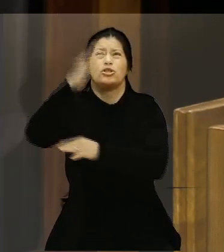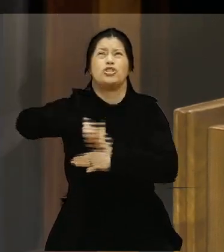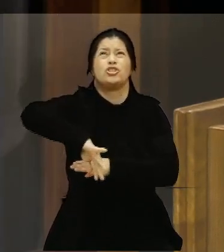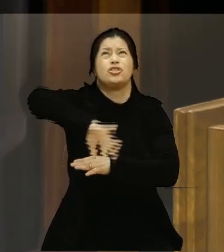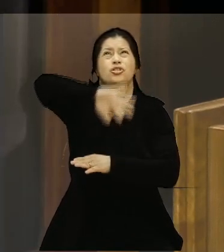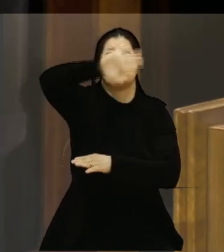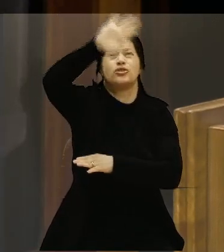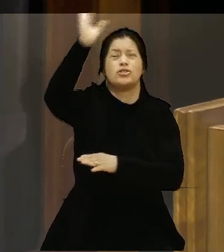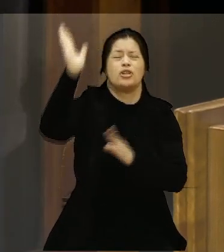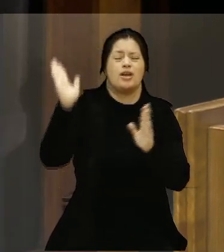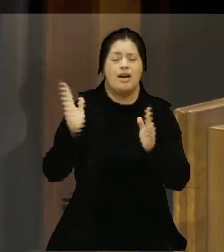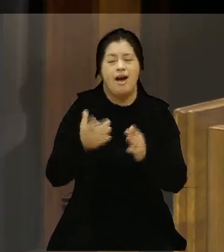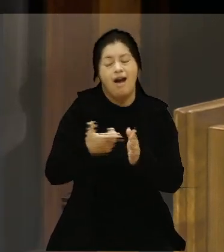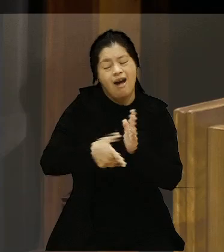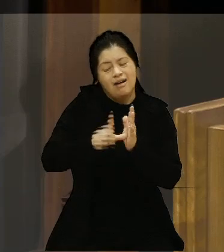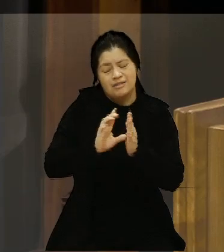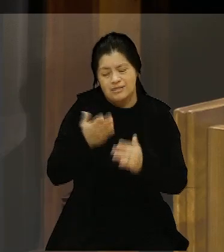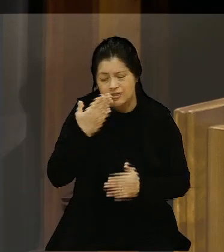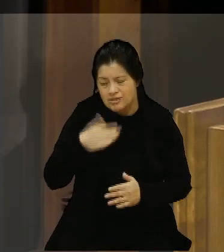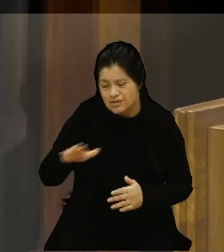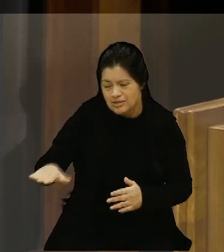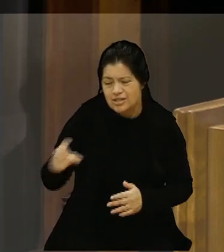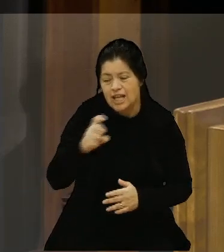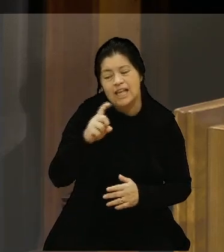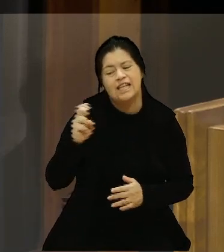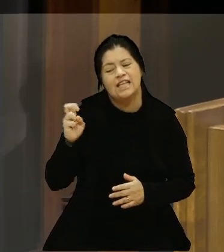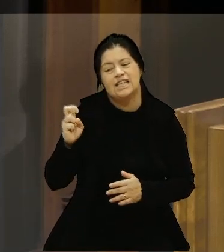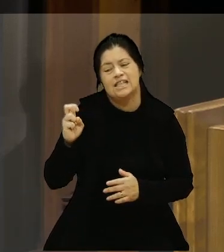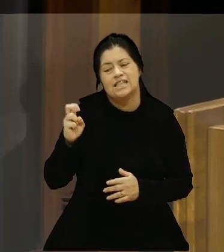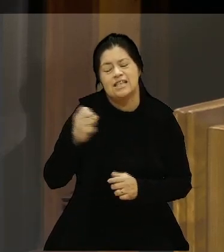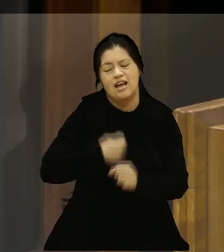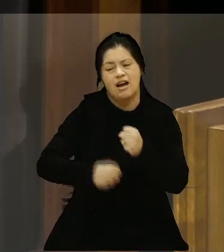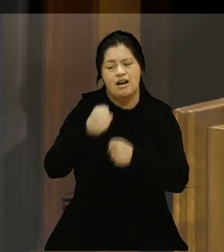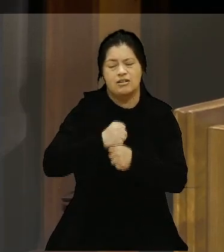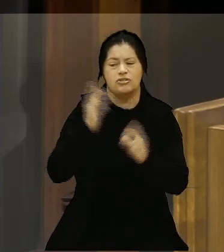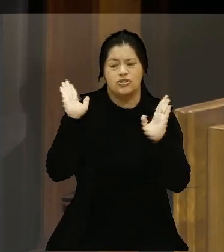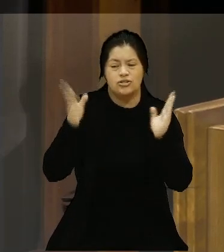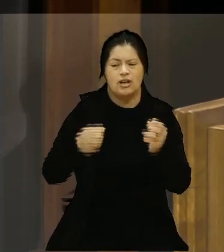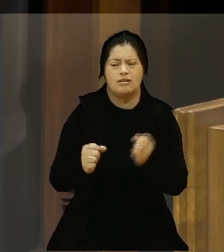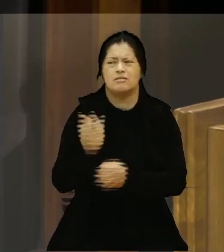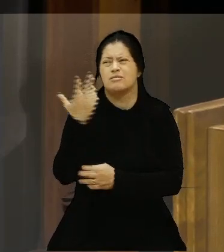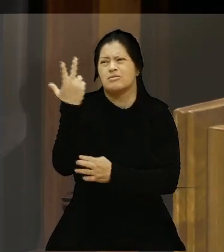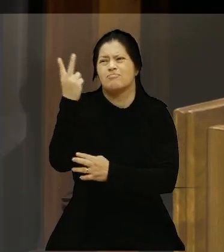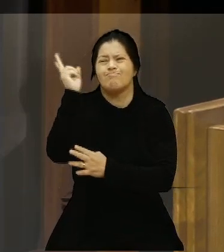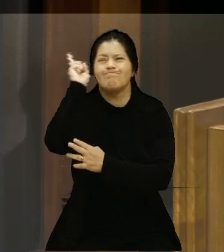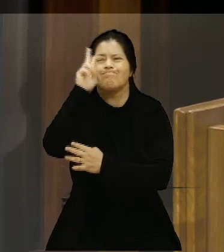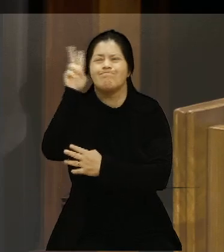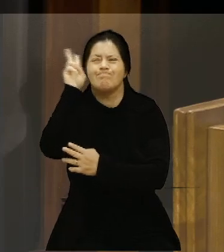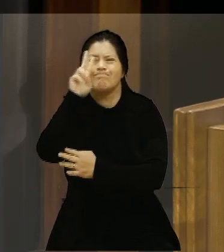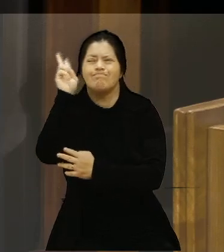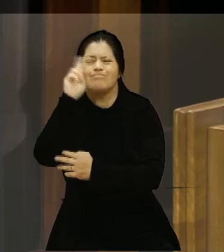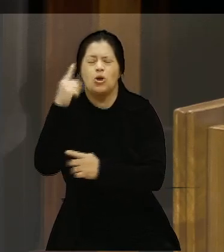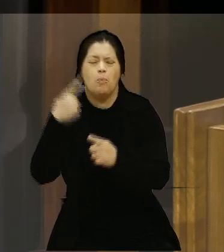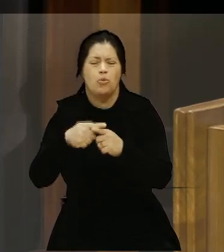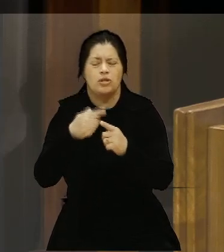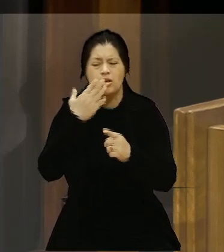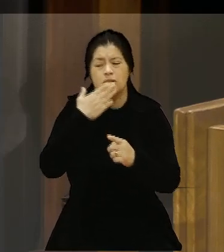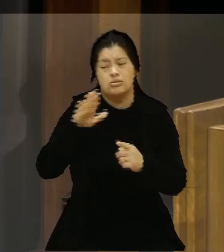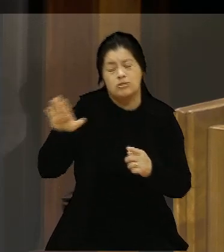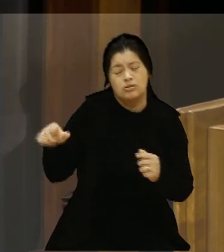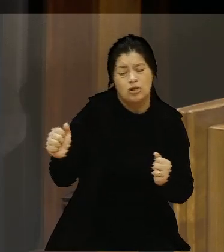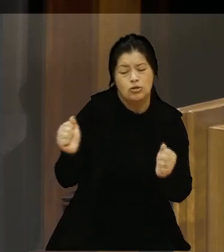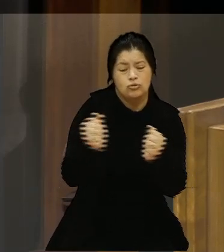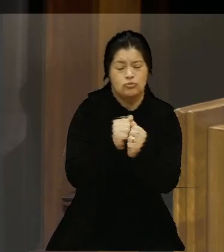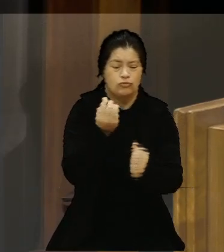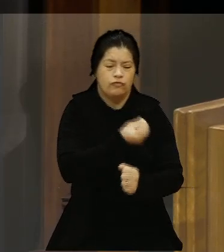árvore bem pequenininha, passou lá uns 15 anos, né? E eu tenho aquela lembrança, porque o guri que convivia com a gente